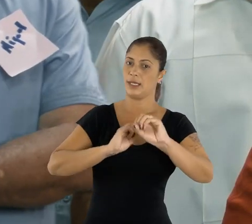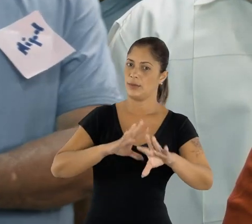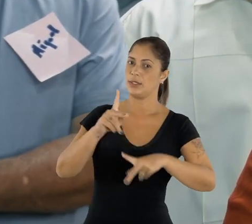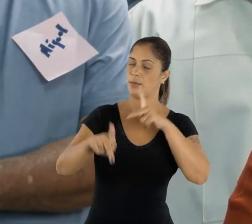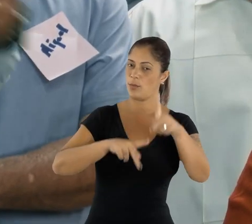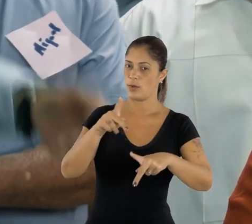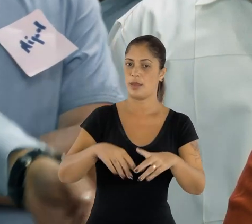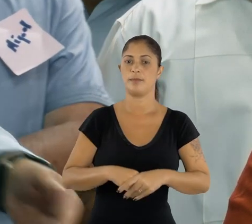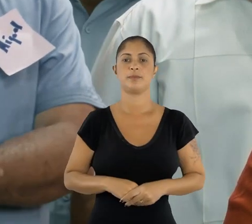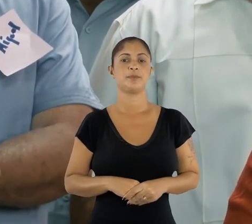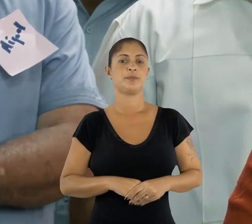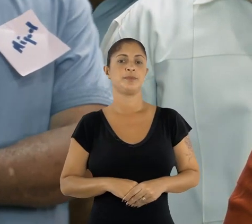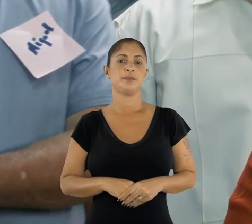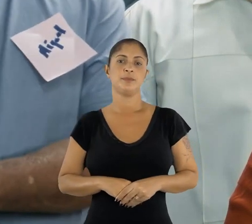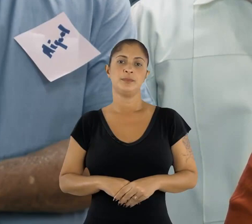educação popular